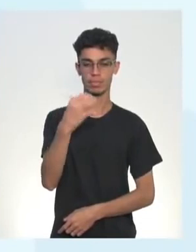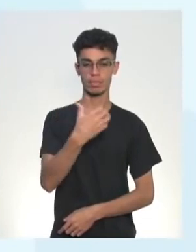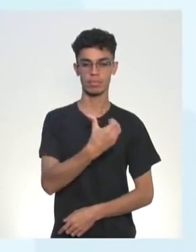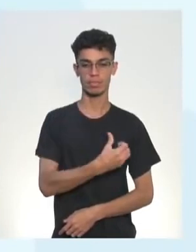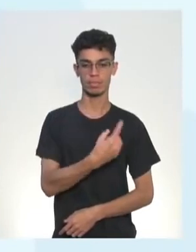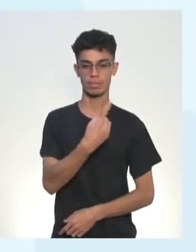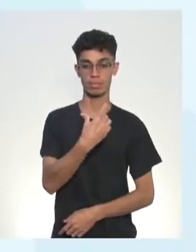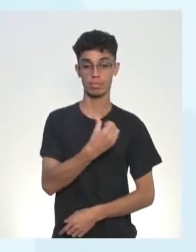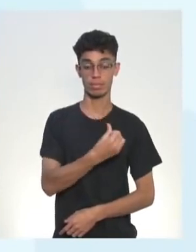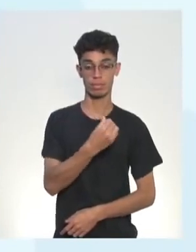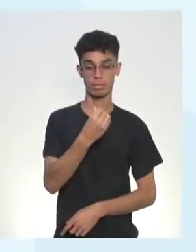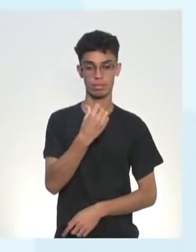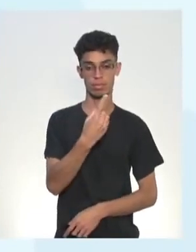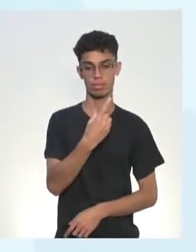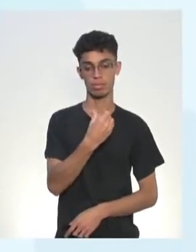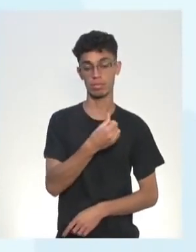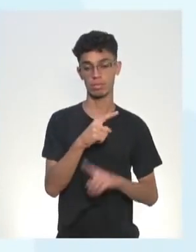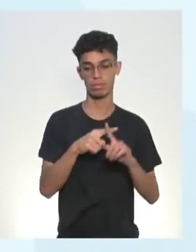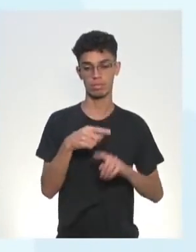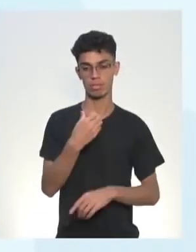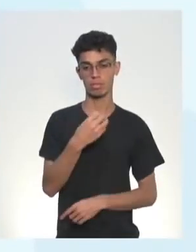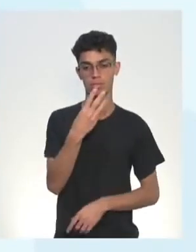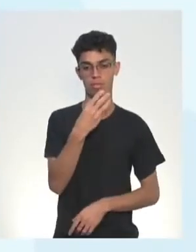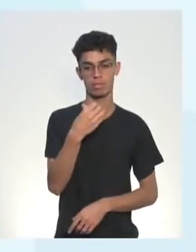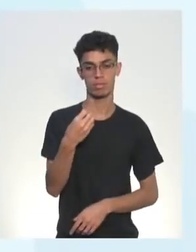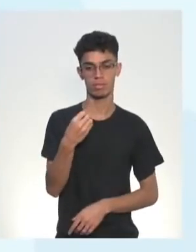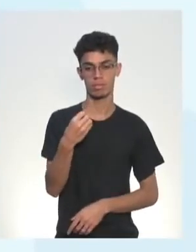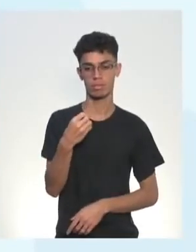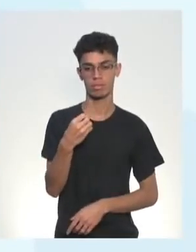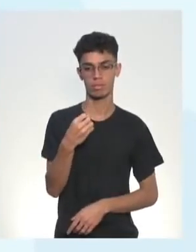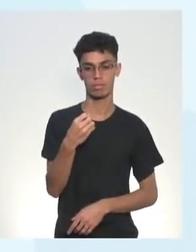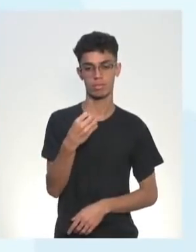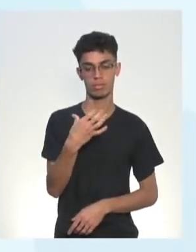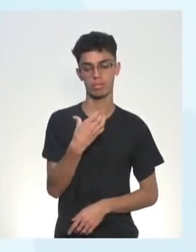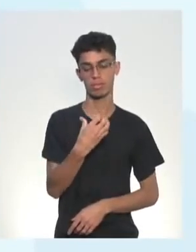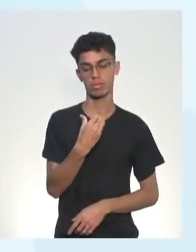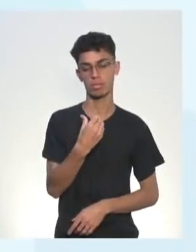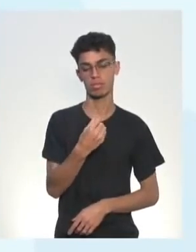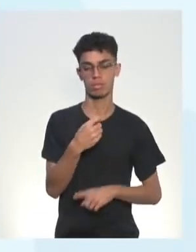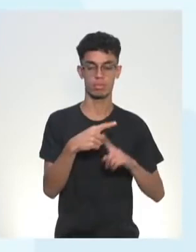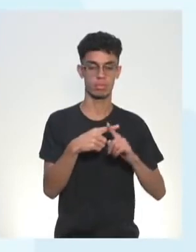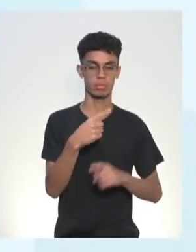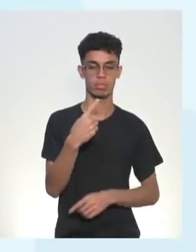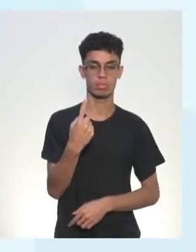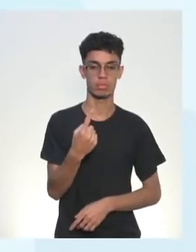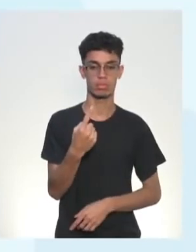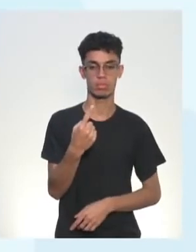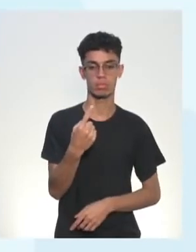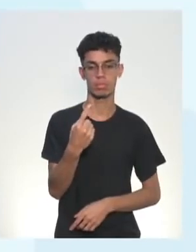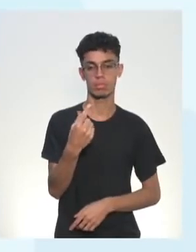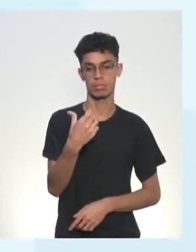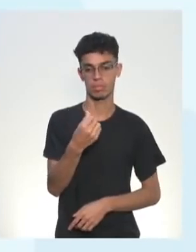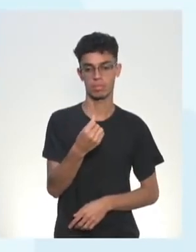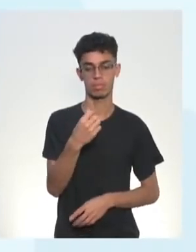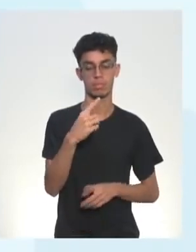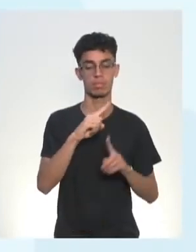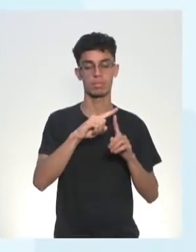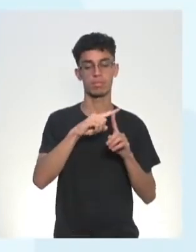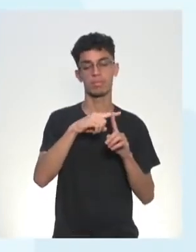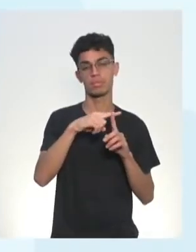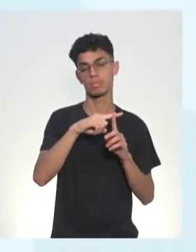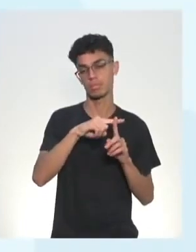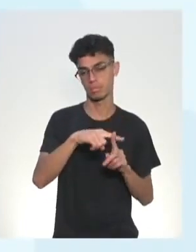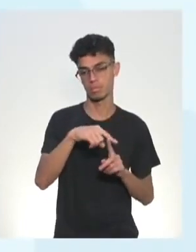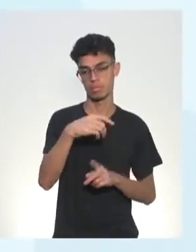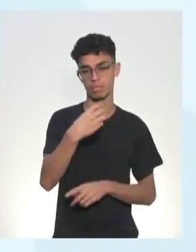6, 36, vão 3. 6 vezes 1, 6, com mais 3, 9. Deu 96 com 3 zeros do lado.